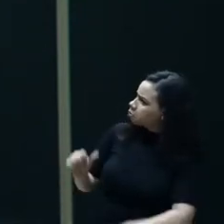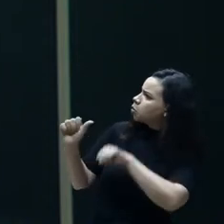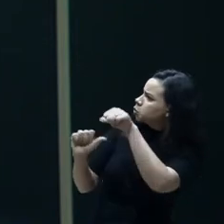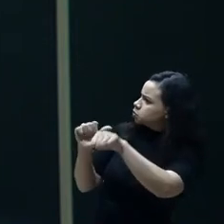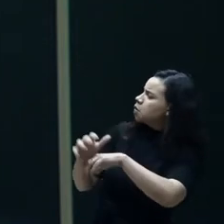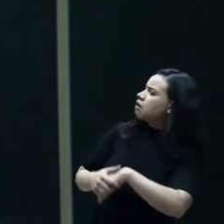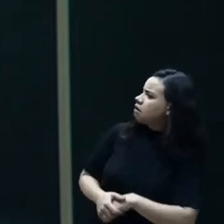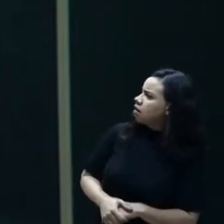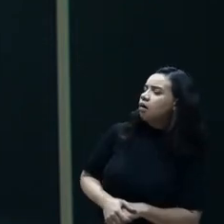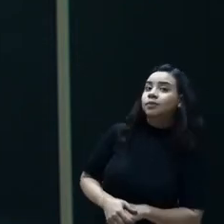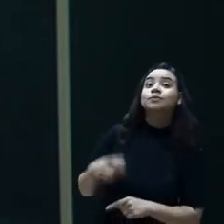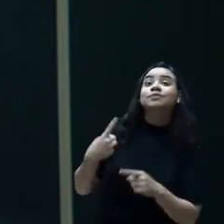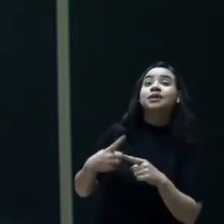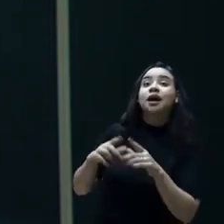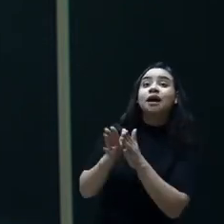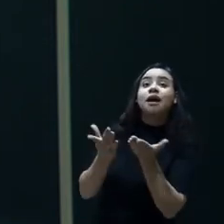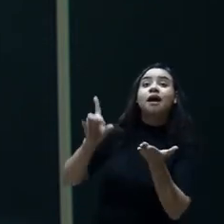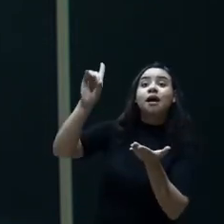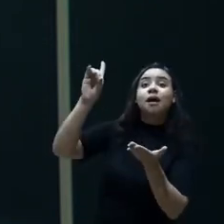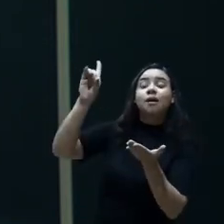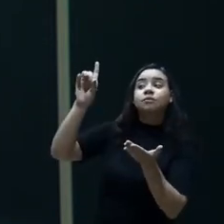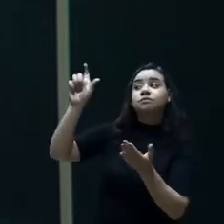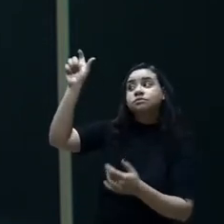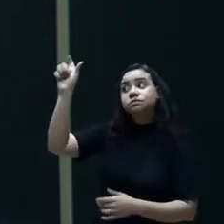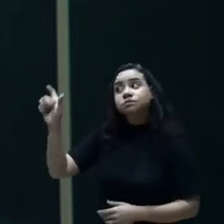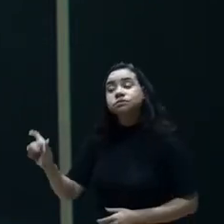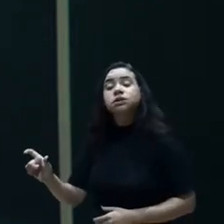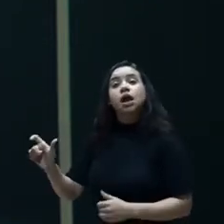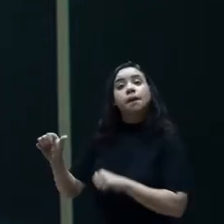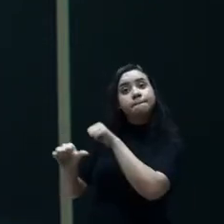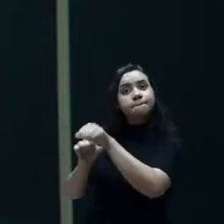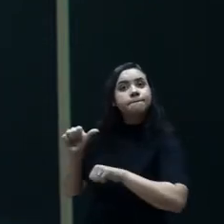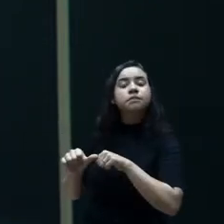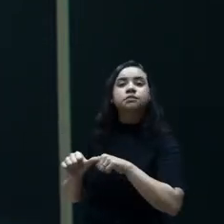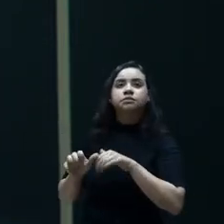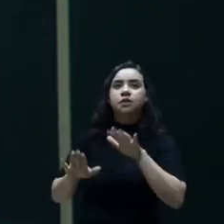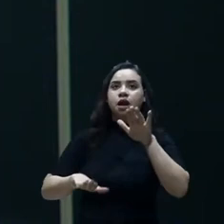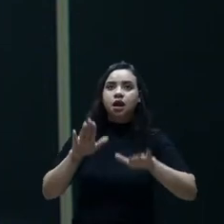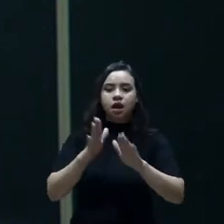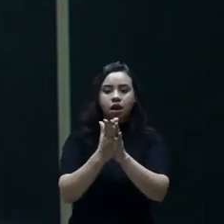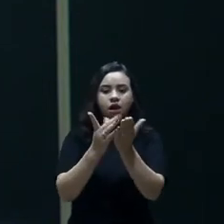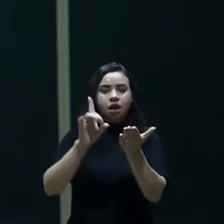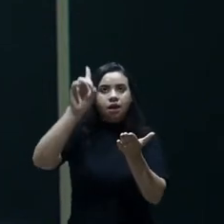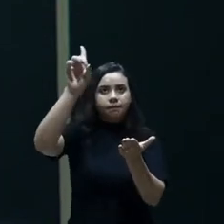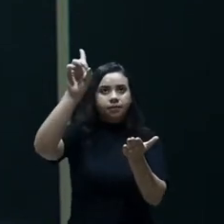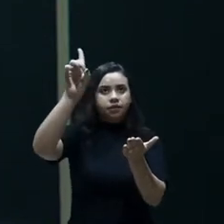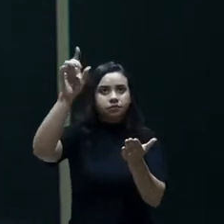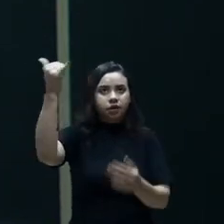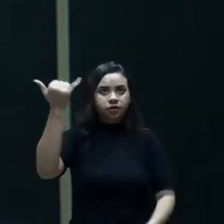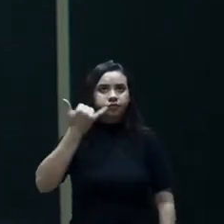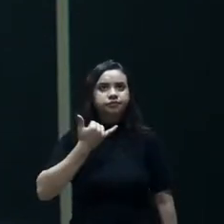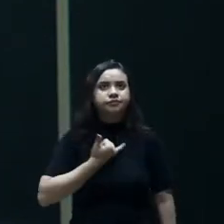palavra vai me dizer o que eu devo fazer, o que eu não devo fazer. A palavra vai mandar ficar quieto, em vez de reclamar, falar